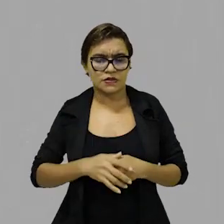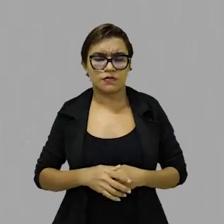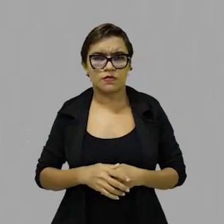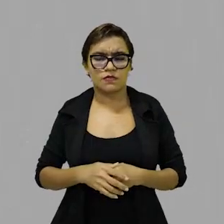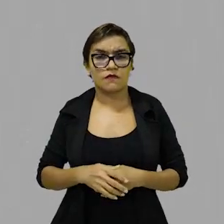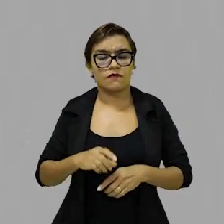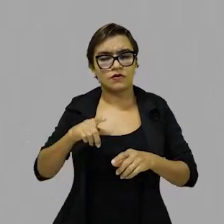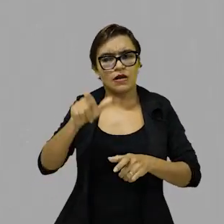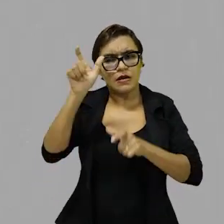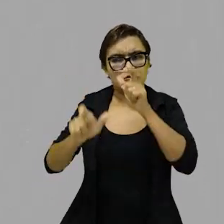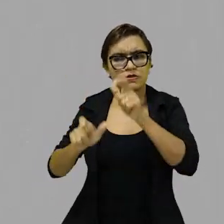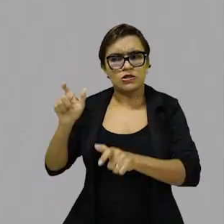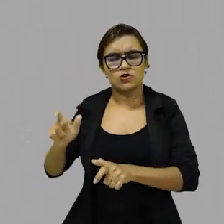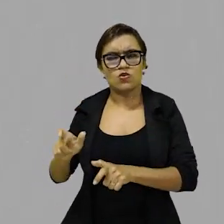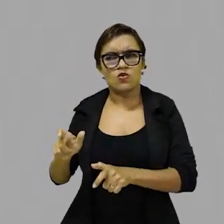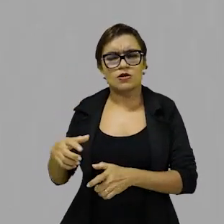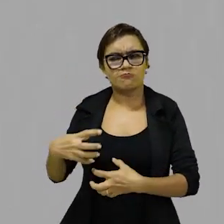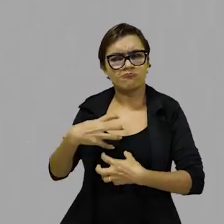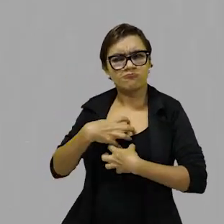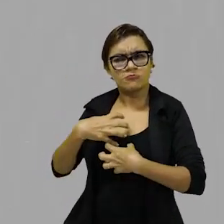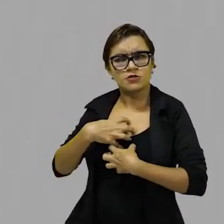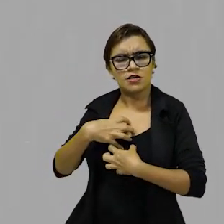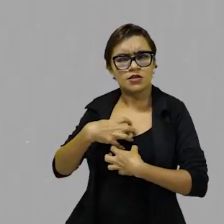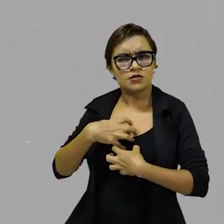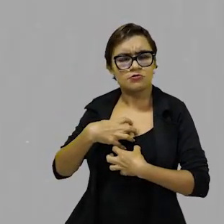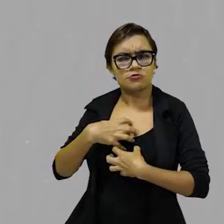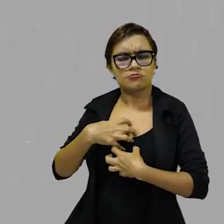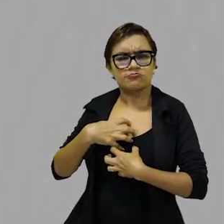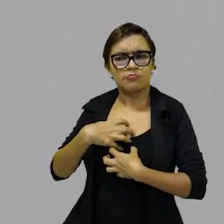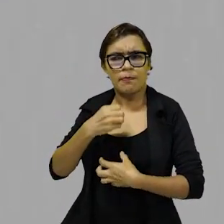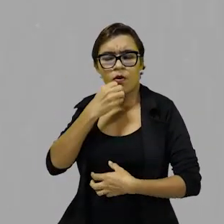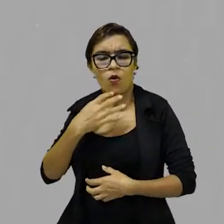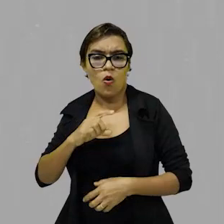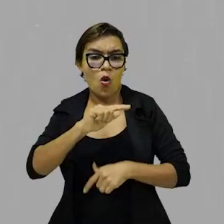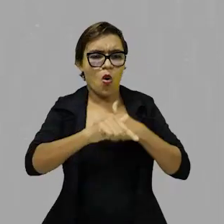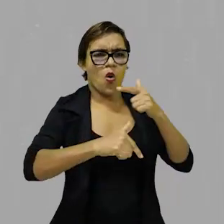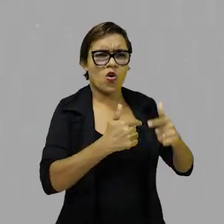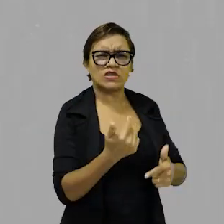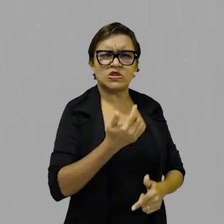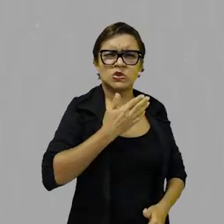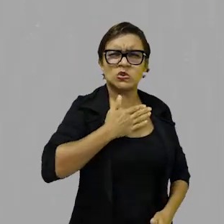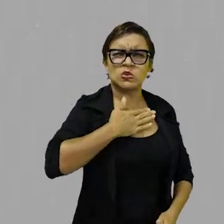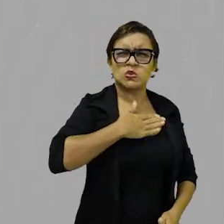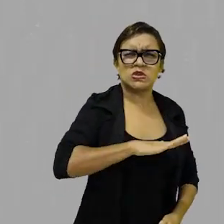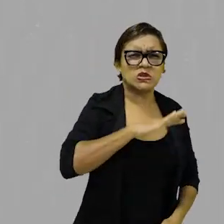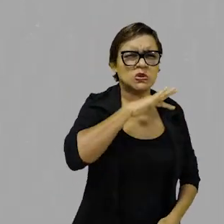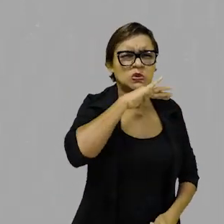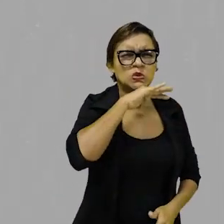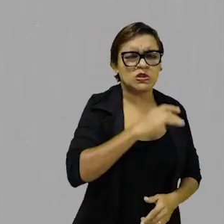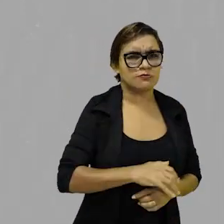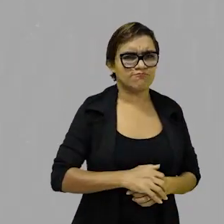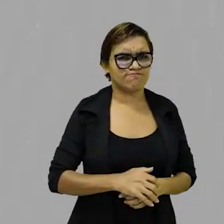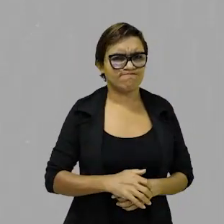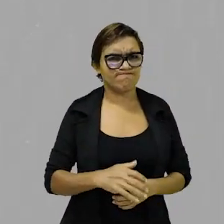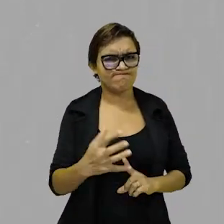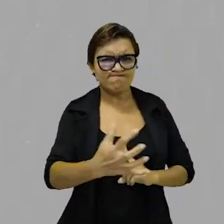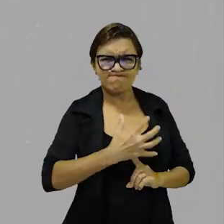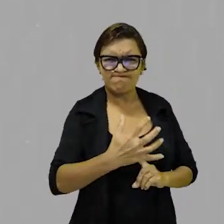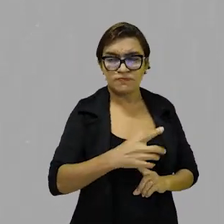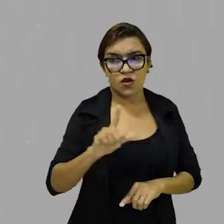te iluminam, mas tem outras que parecem que te sugam emocionalmente. Estou dando uma metáfora. O quadro trata sobre